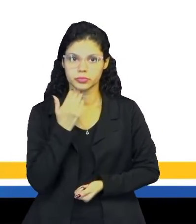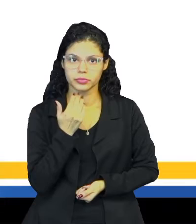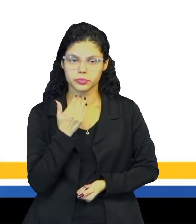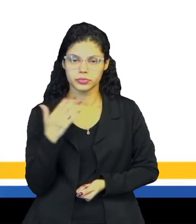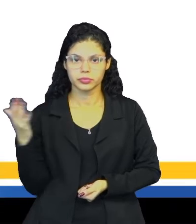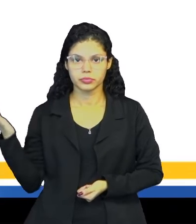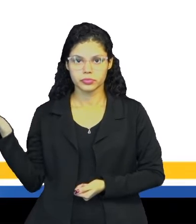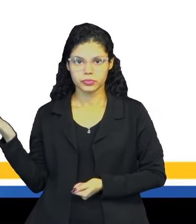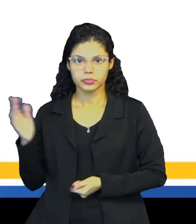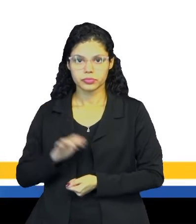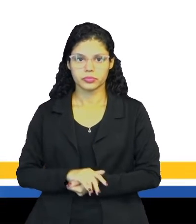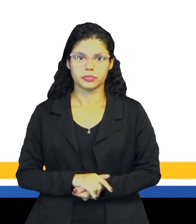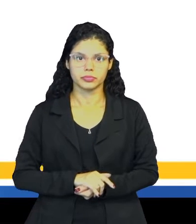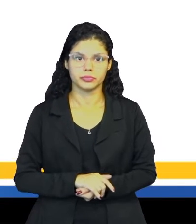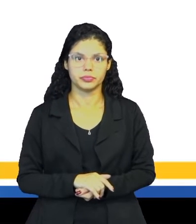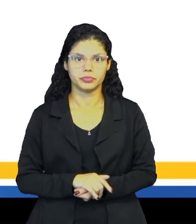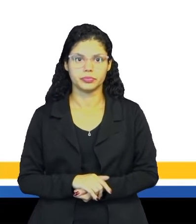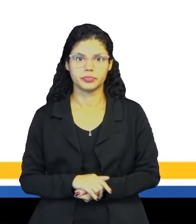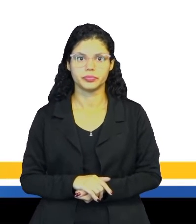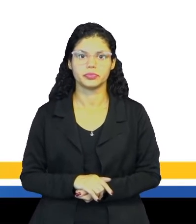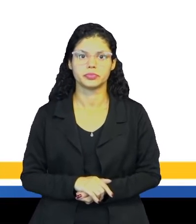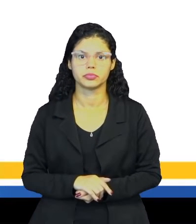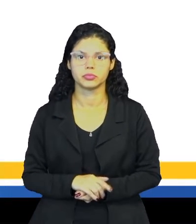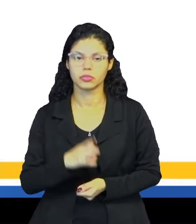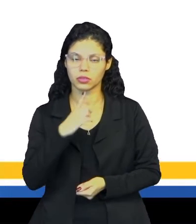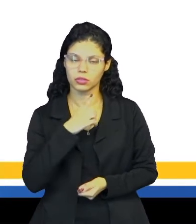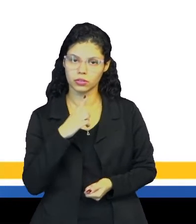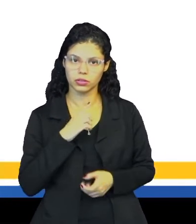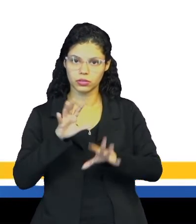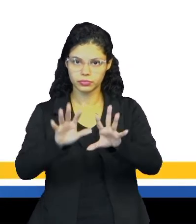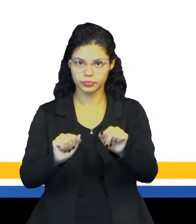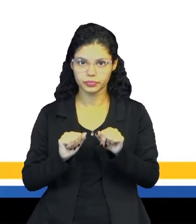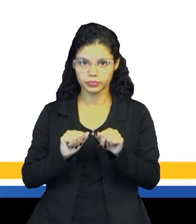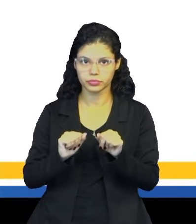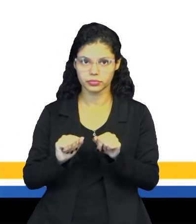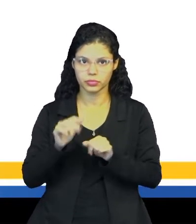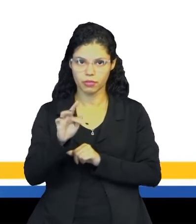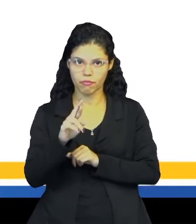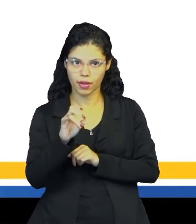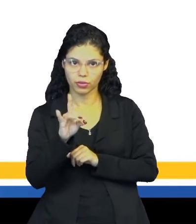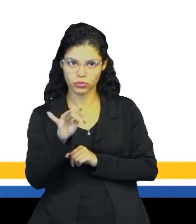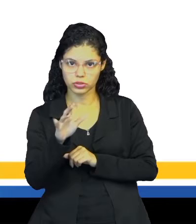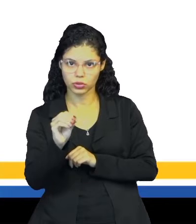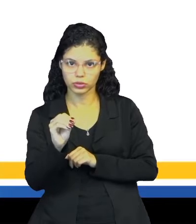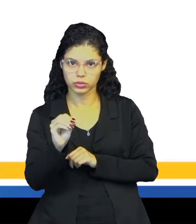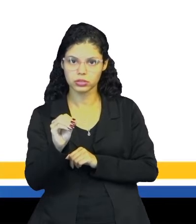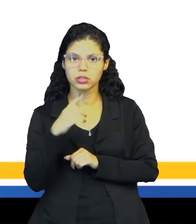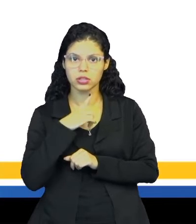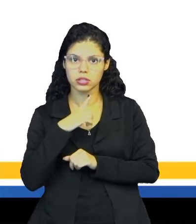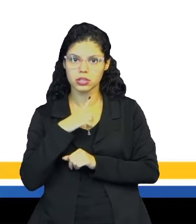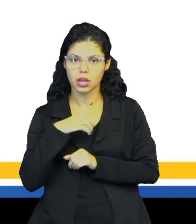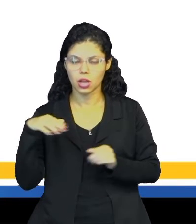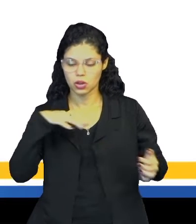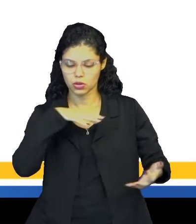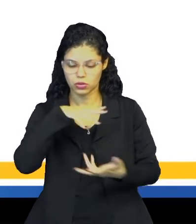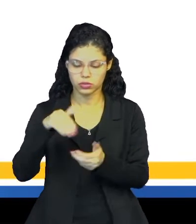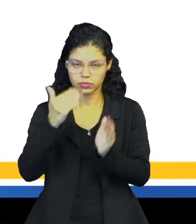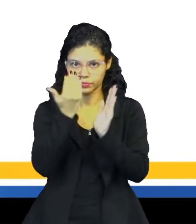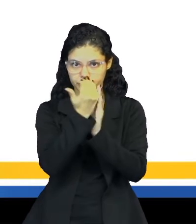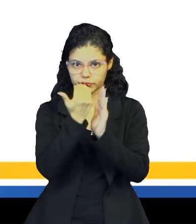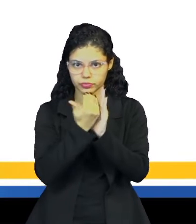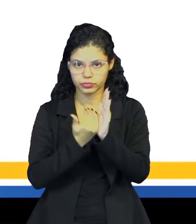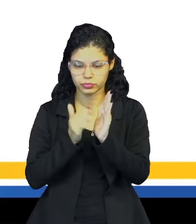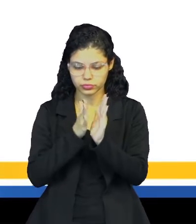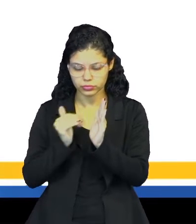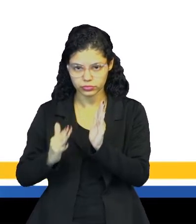Alimentação. Para a alimentação, os protozoários capturam o alimento por fagocitose, ou seja, que é o englobamento de partículas